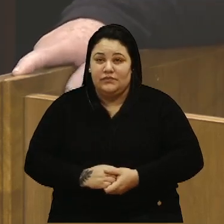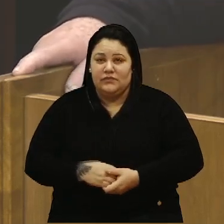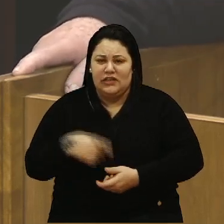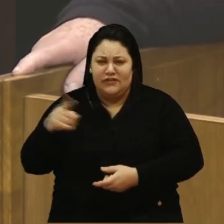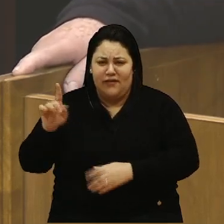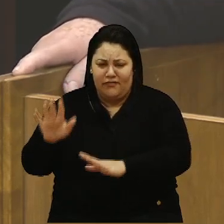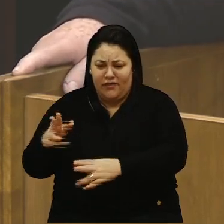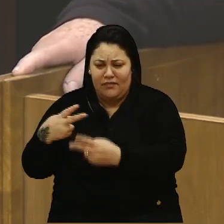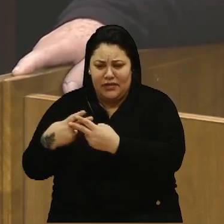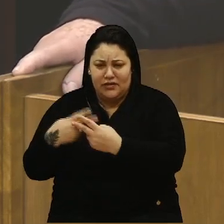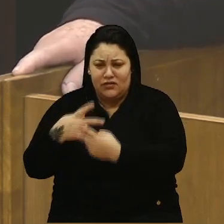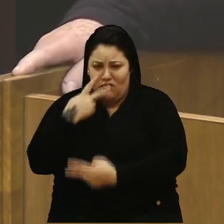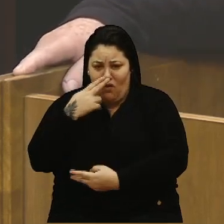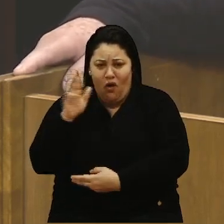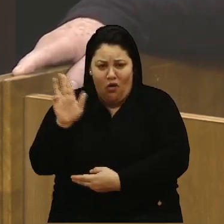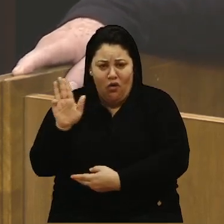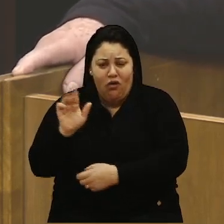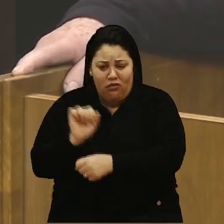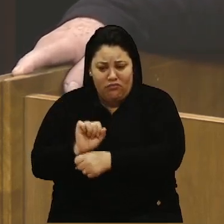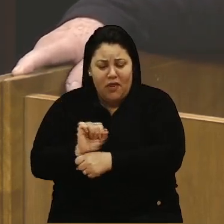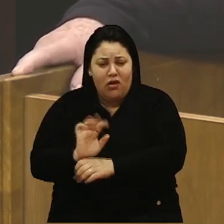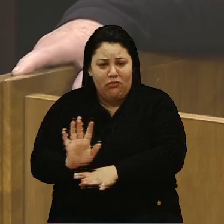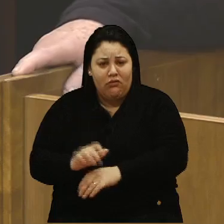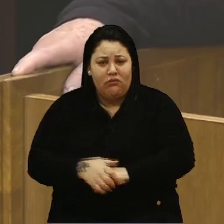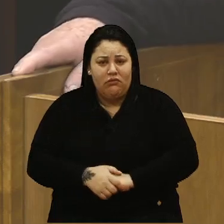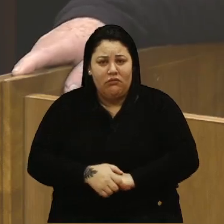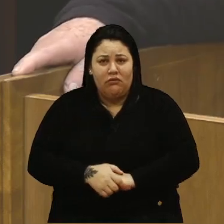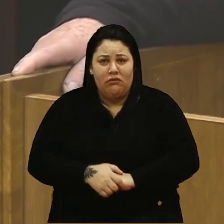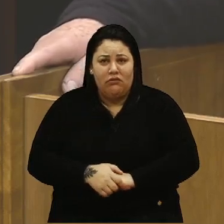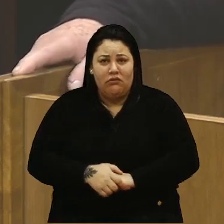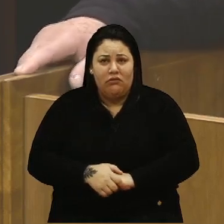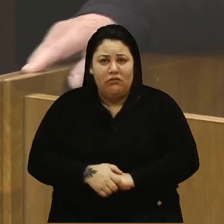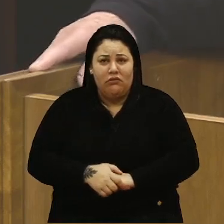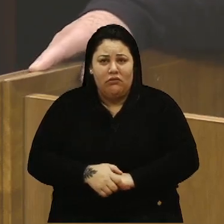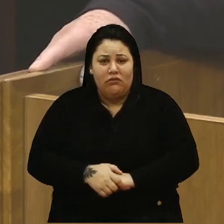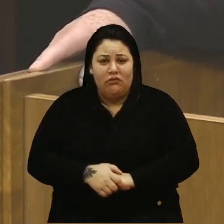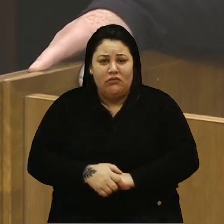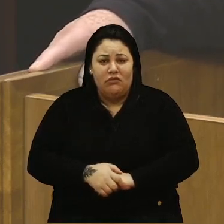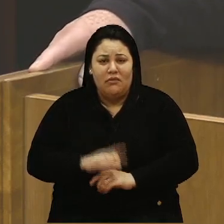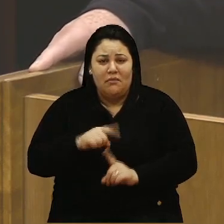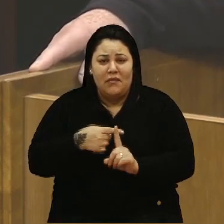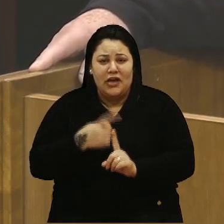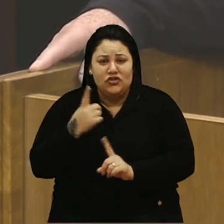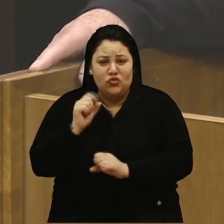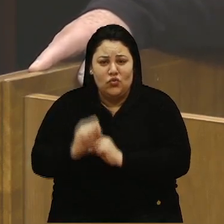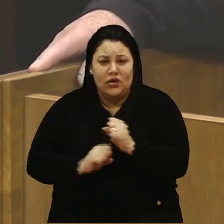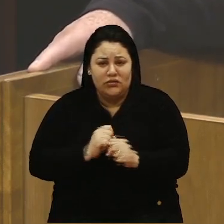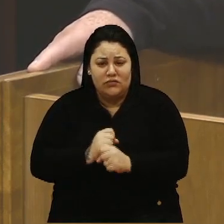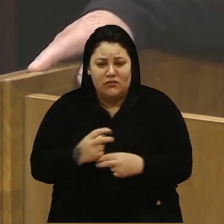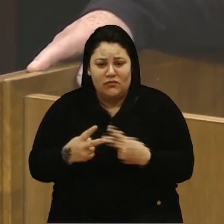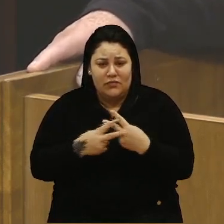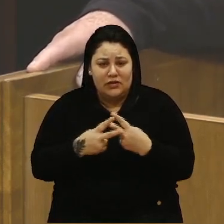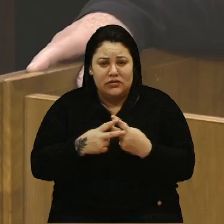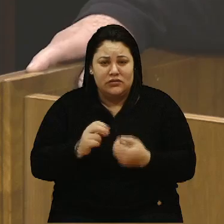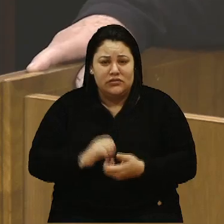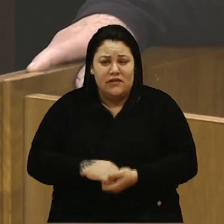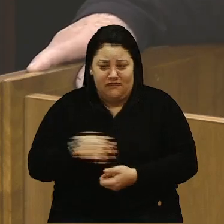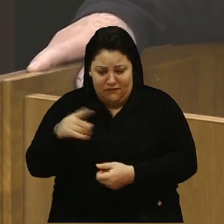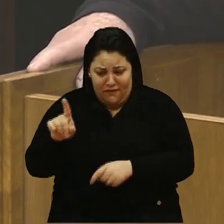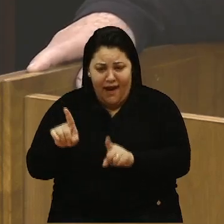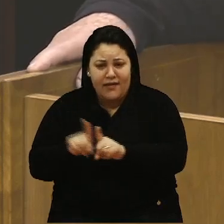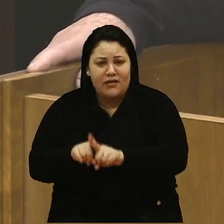lá, como Lula cumpriu 500 e poucos dias de cana. né? Vai lá